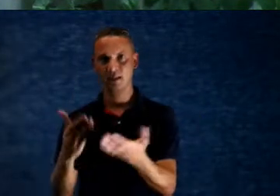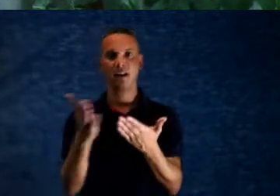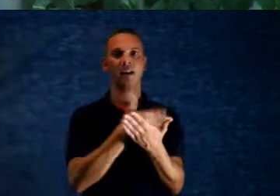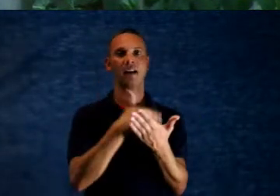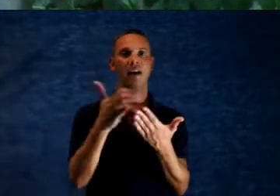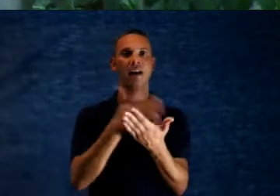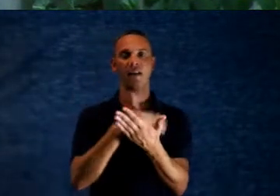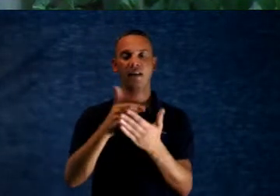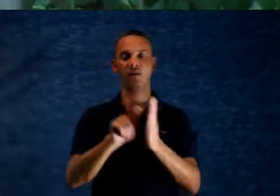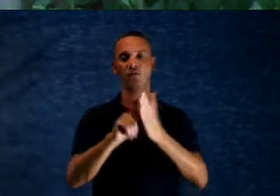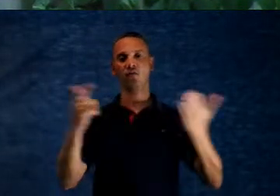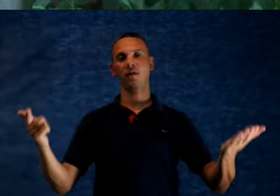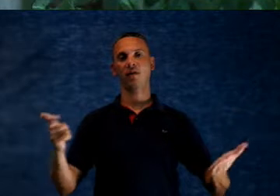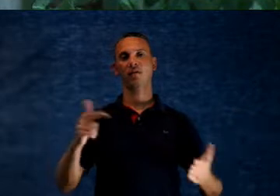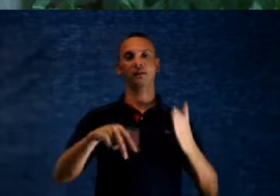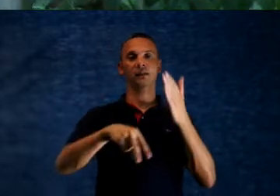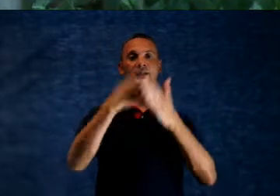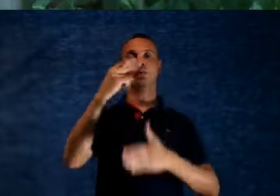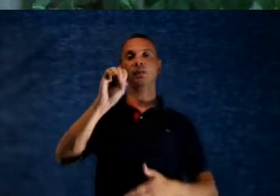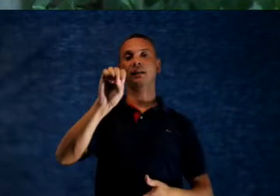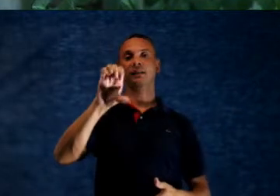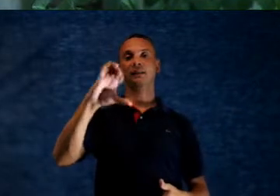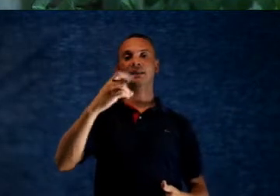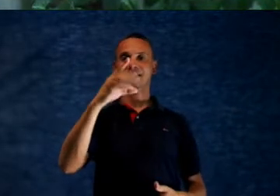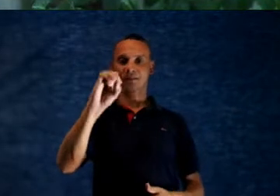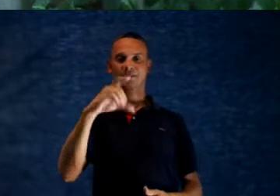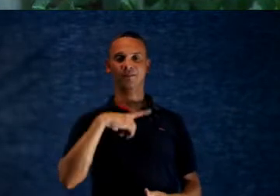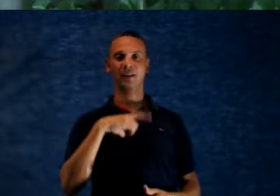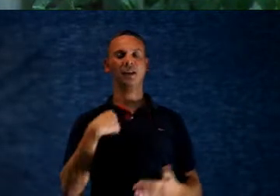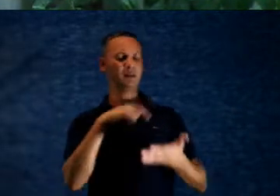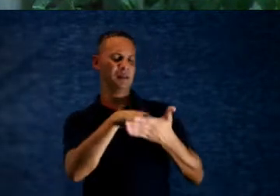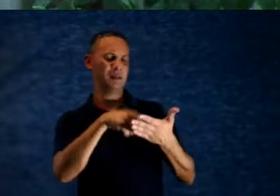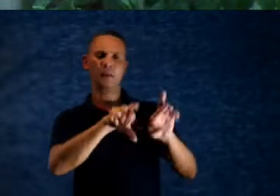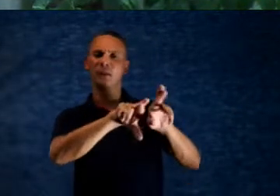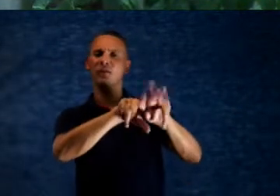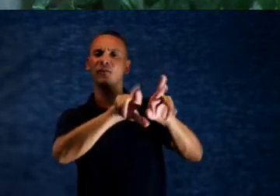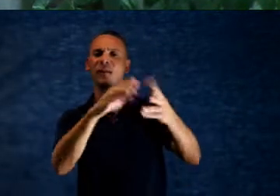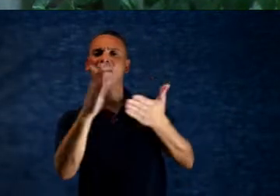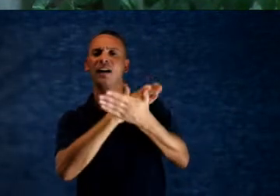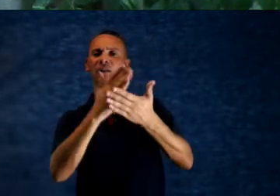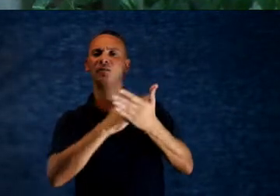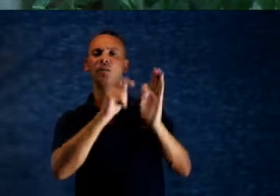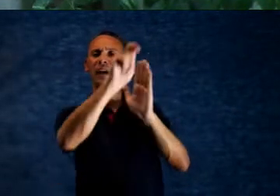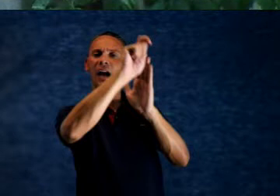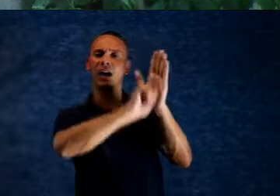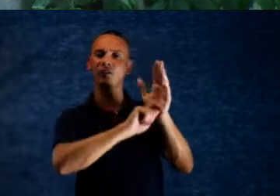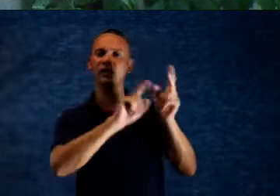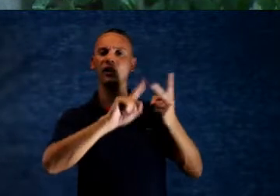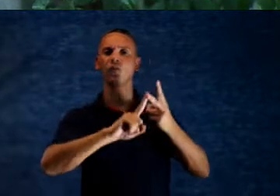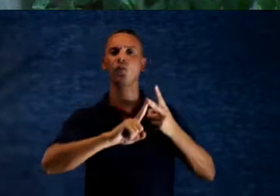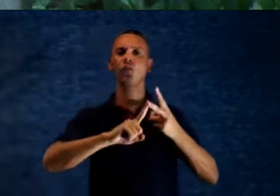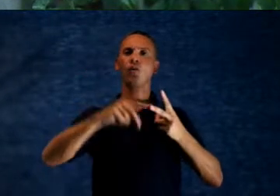transferi-me para o caderno Segunda Seção, no qual tive a oportunidade de exercitar escritas diversas,